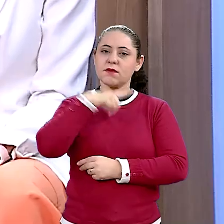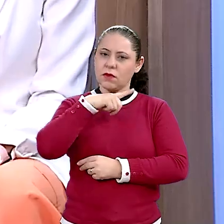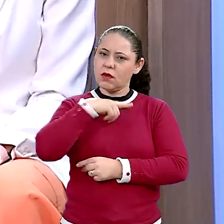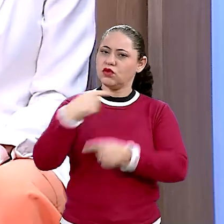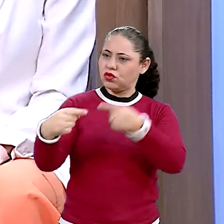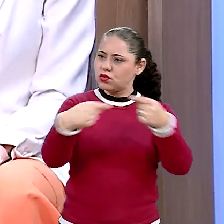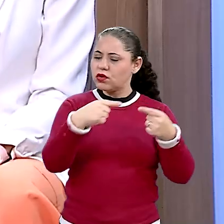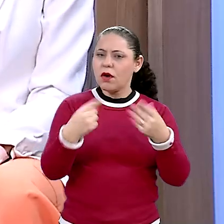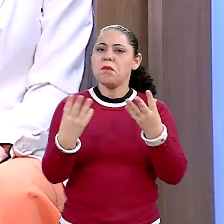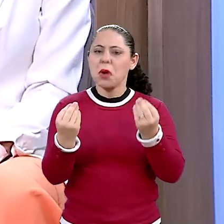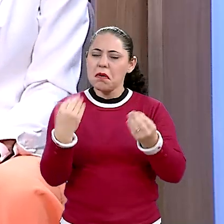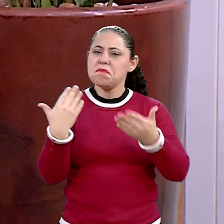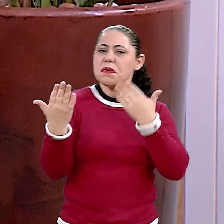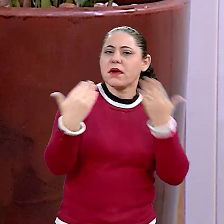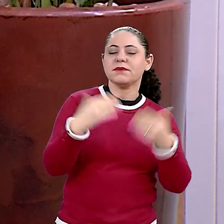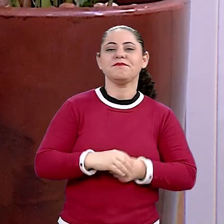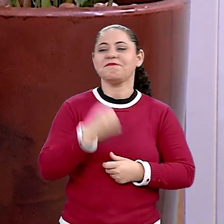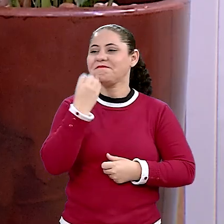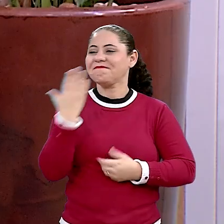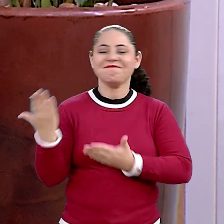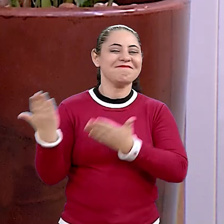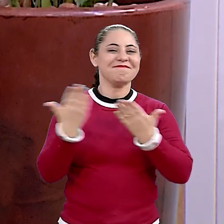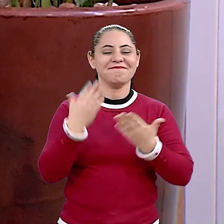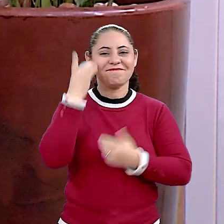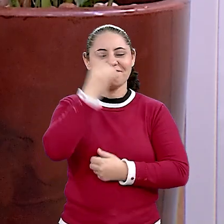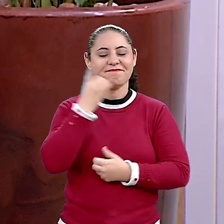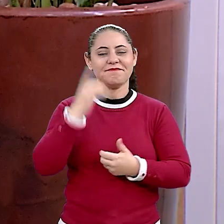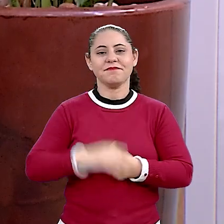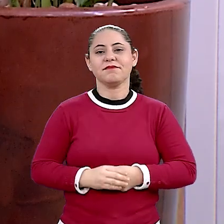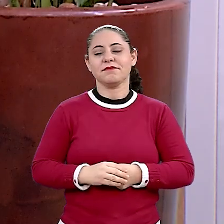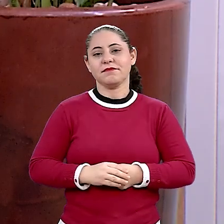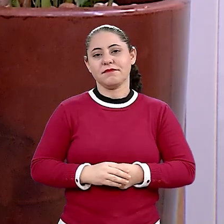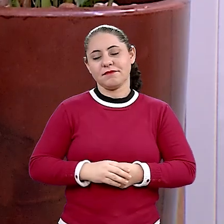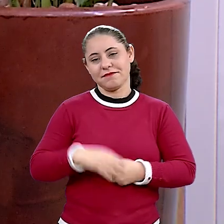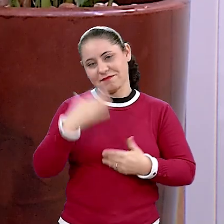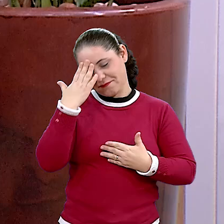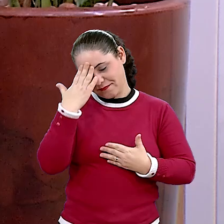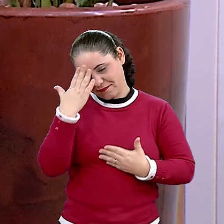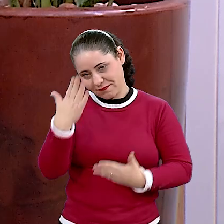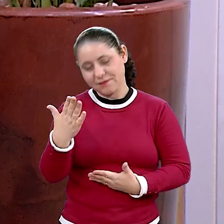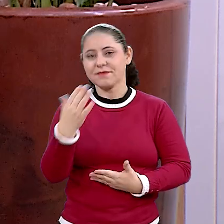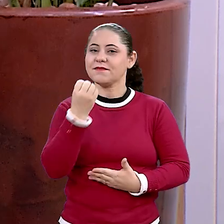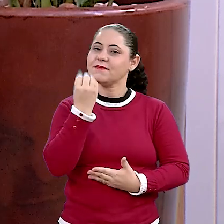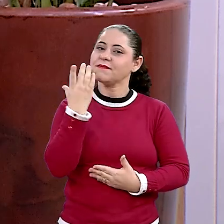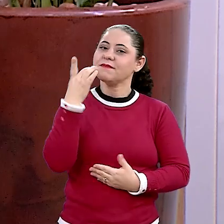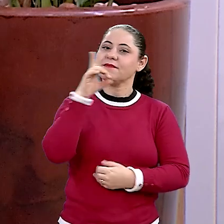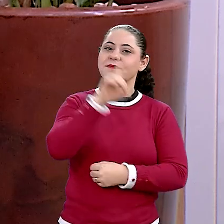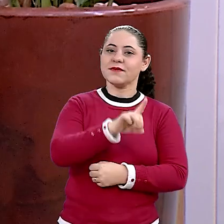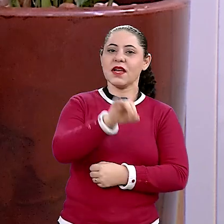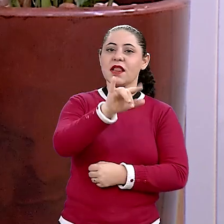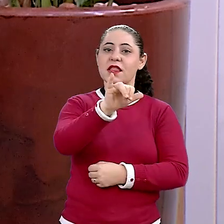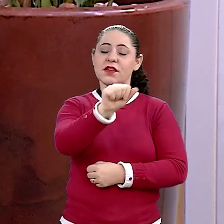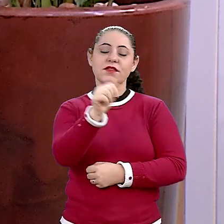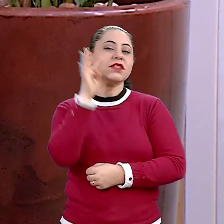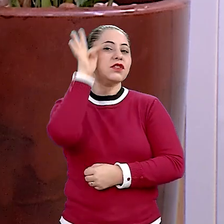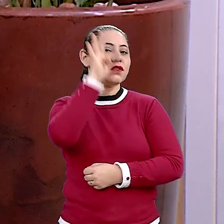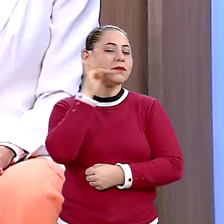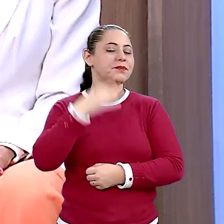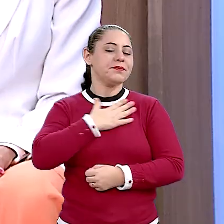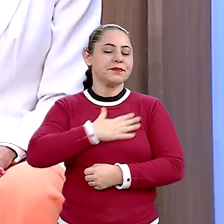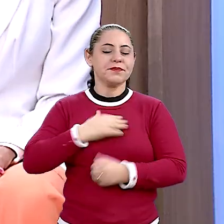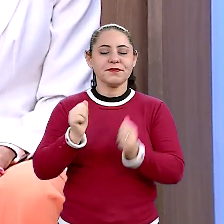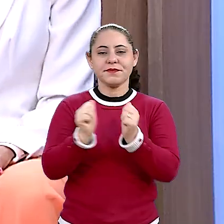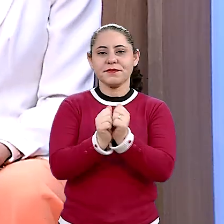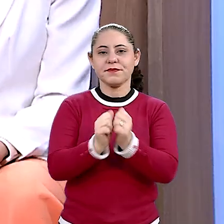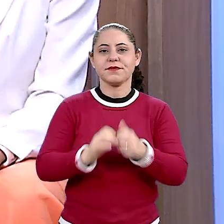bastante à tona esse tipo de discussão. Seja muito bem-vindo, deputado. Obrigada. Obrigado. Bom dia, Lívia. Bom dia, Tiago. É um prazer estar aqui com